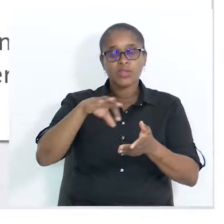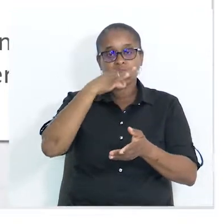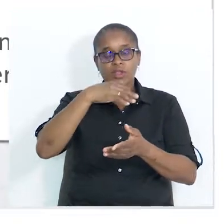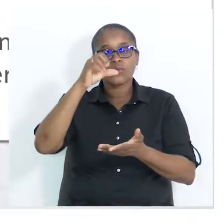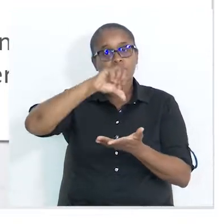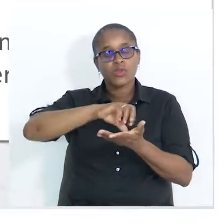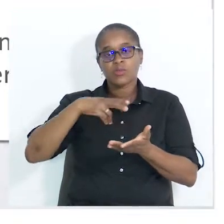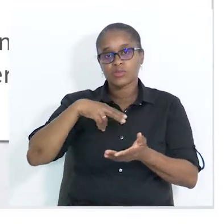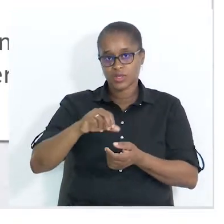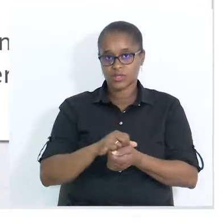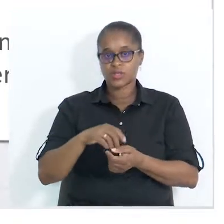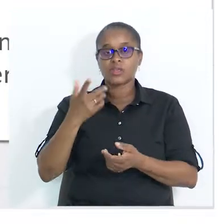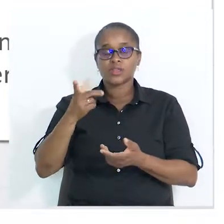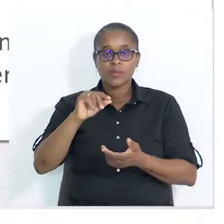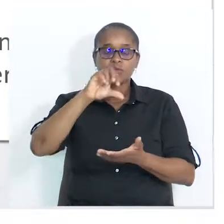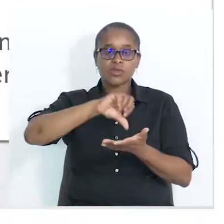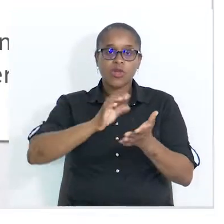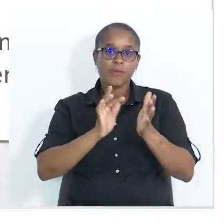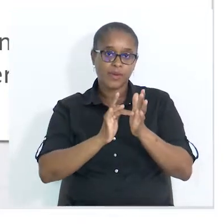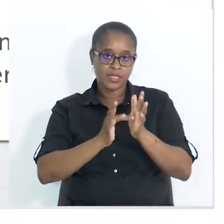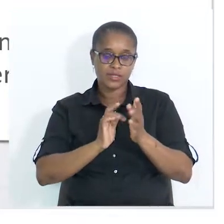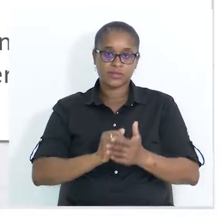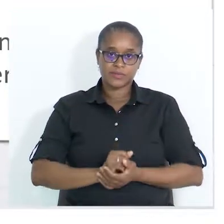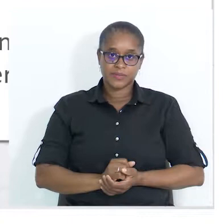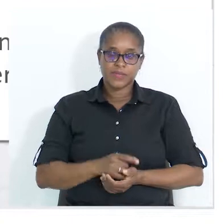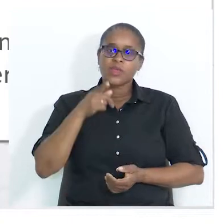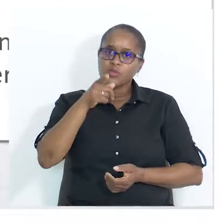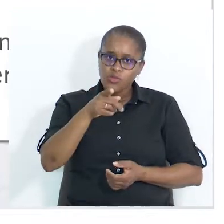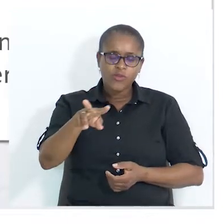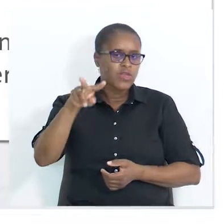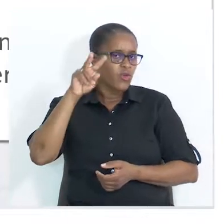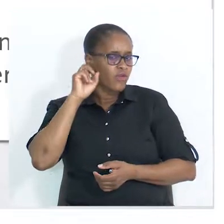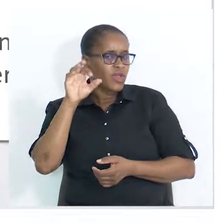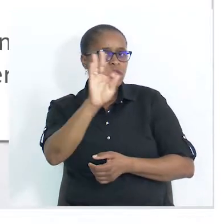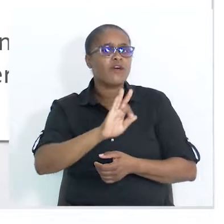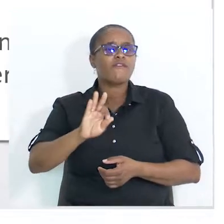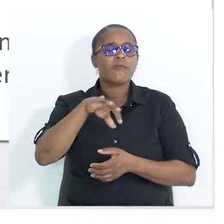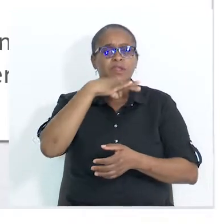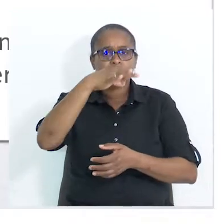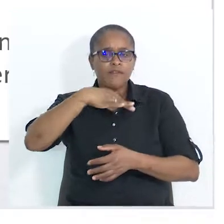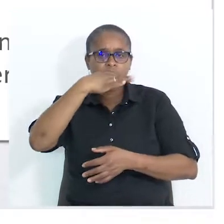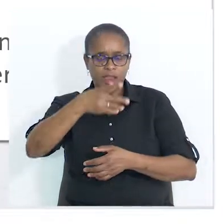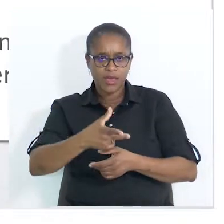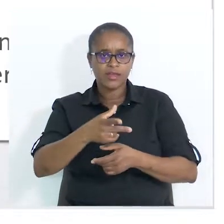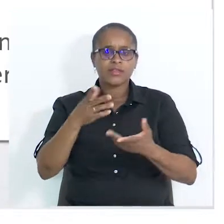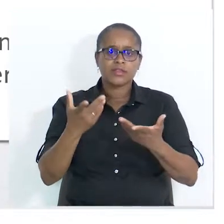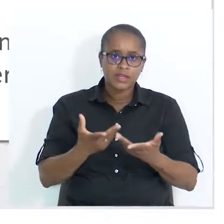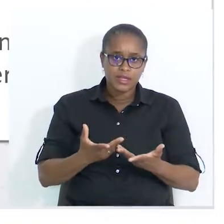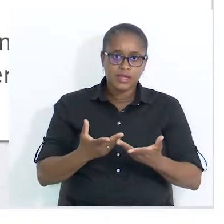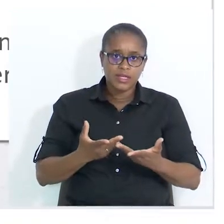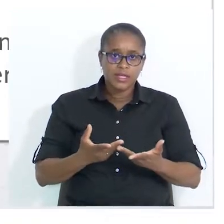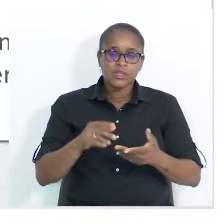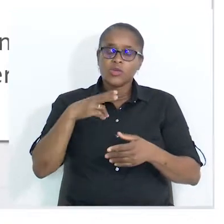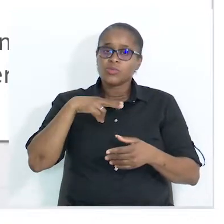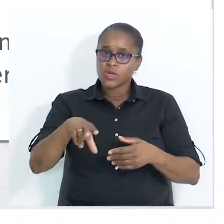território português e o território brasileiro. Tu vais ouvir na forma de falar, na linha